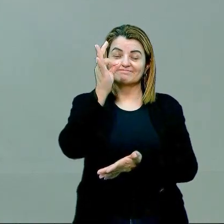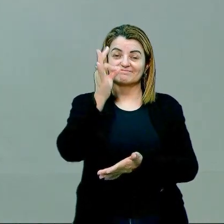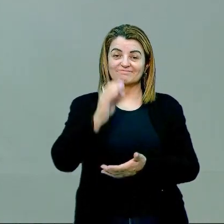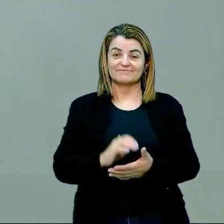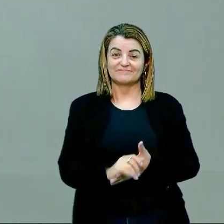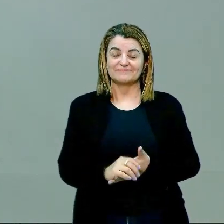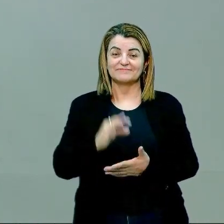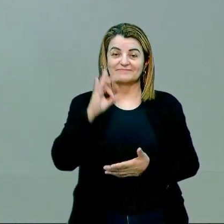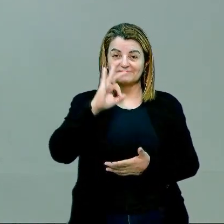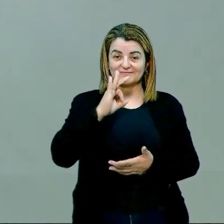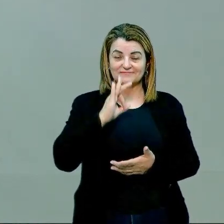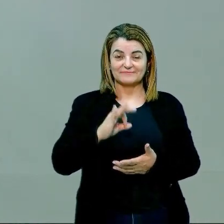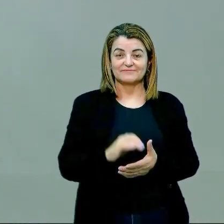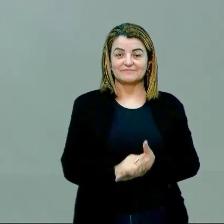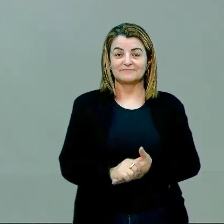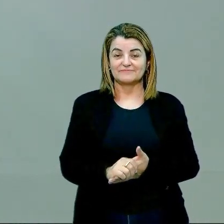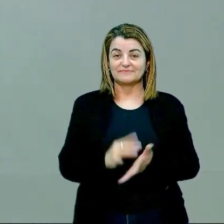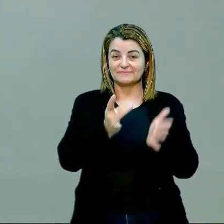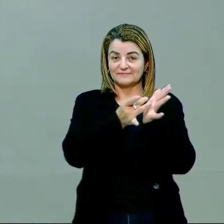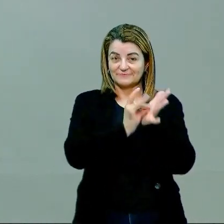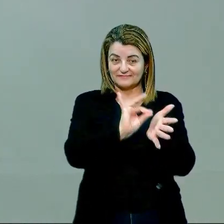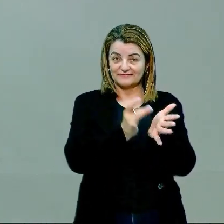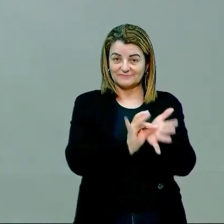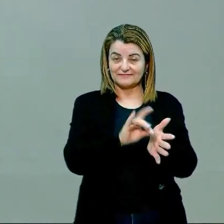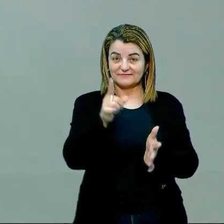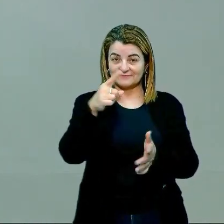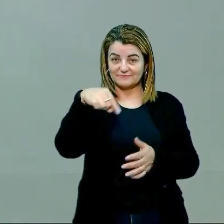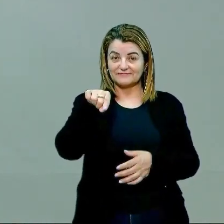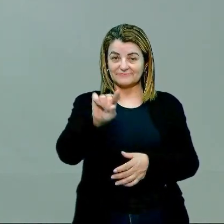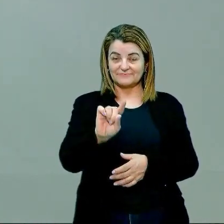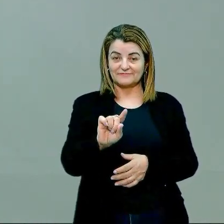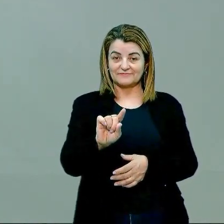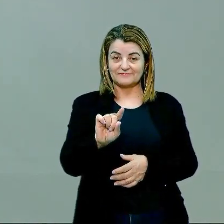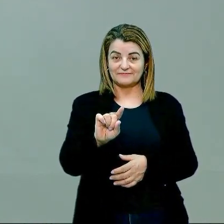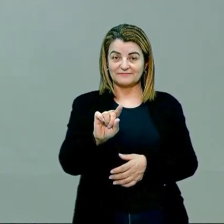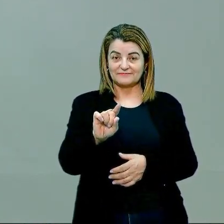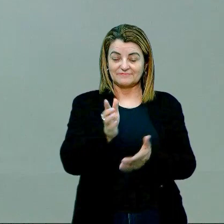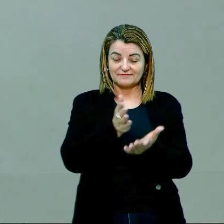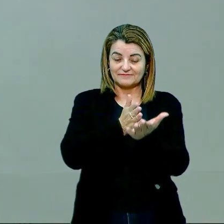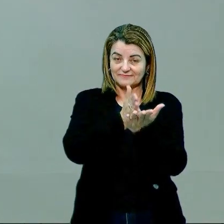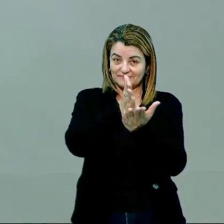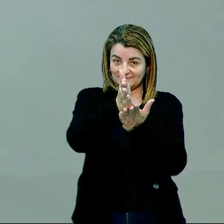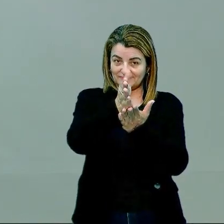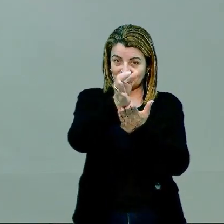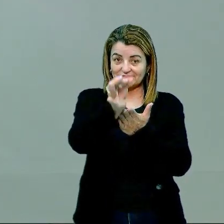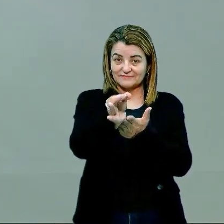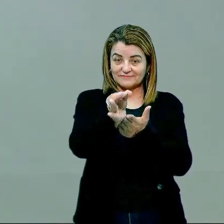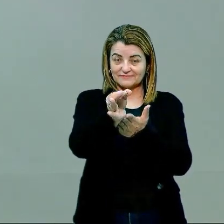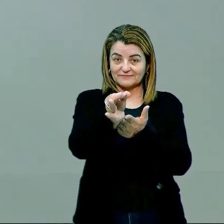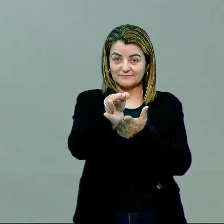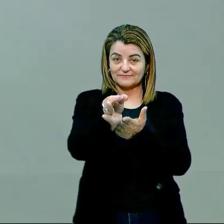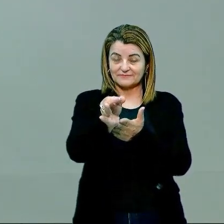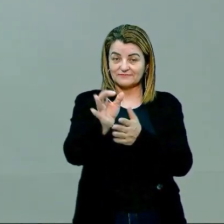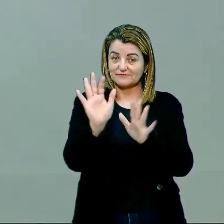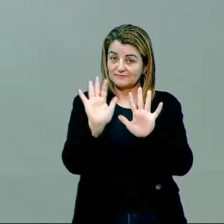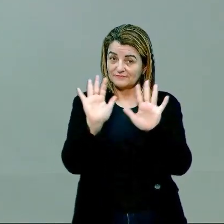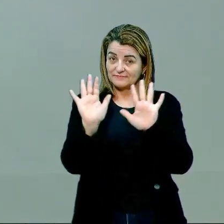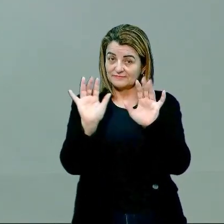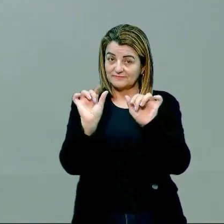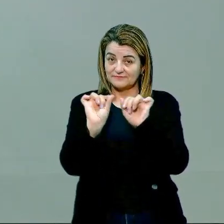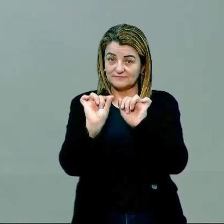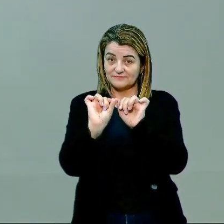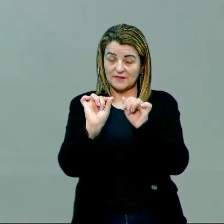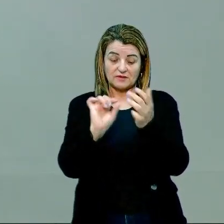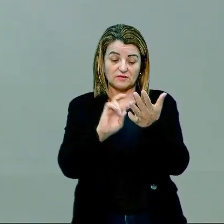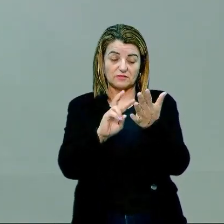Agora sim, confirmem, tenham certeza de que vocês estão no caminho certinho. Não faz sem